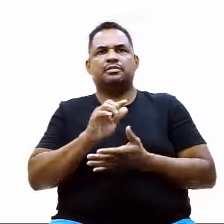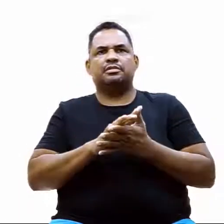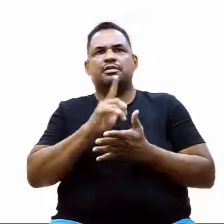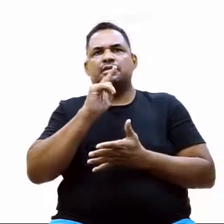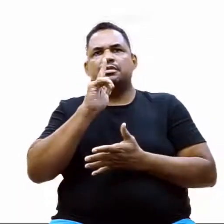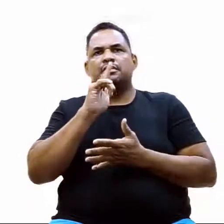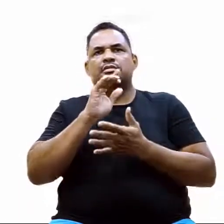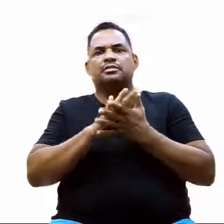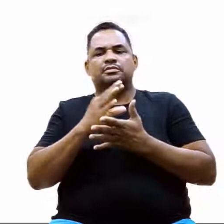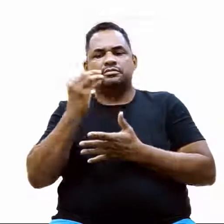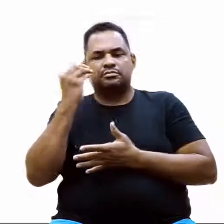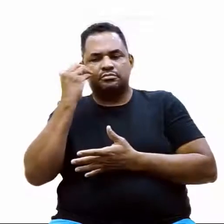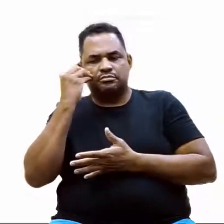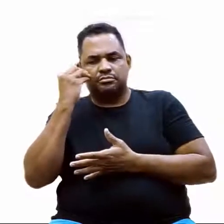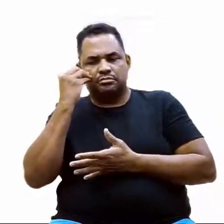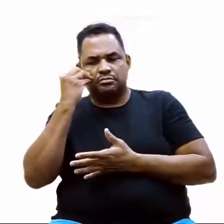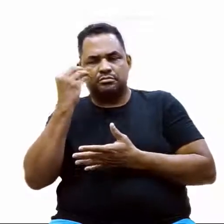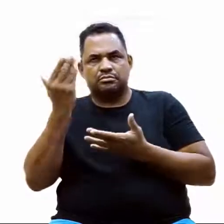Experimentalmente,